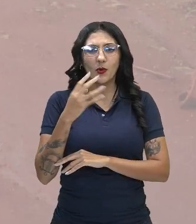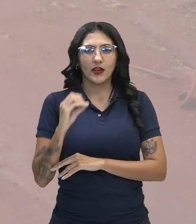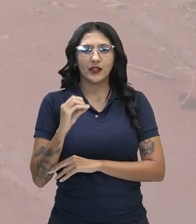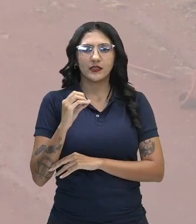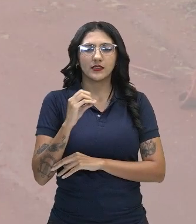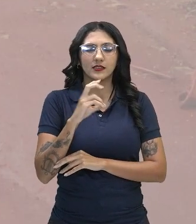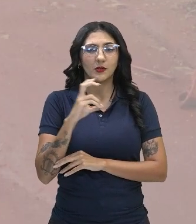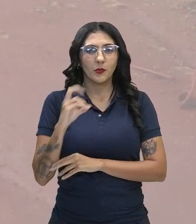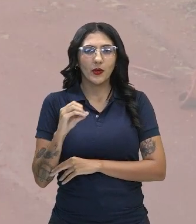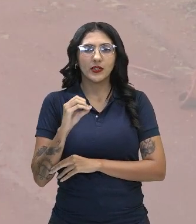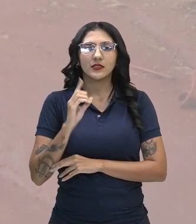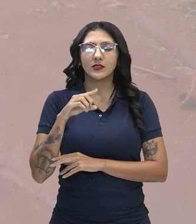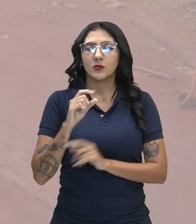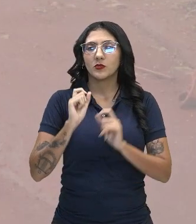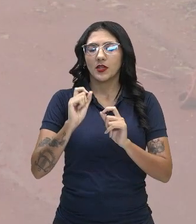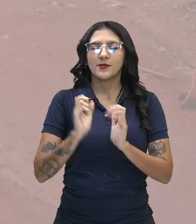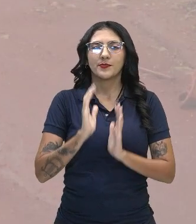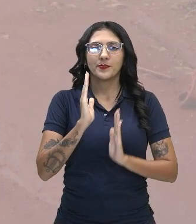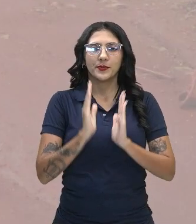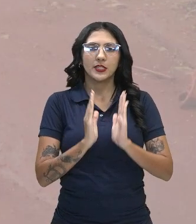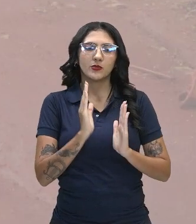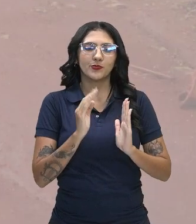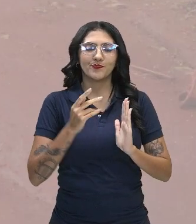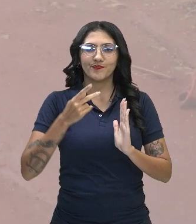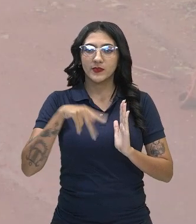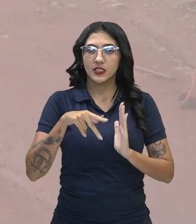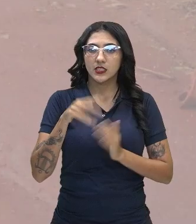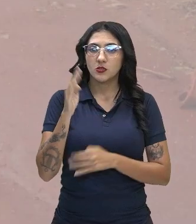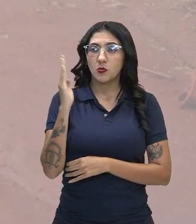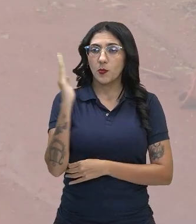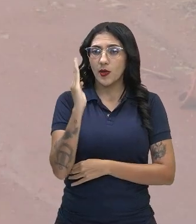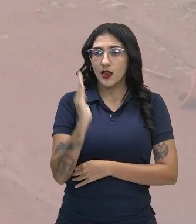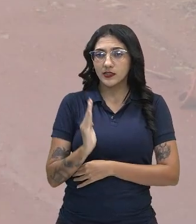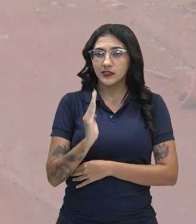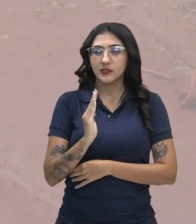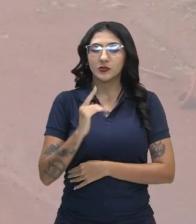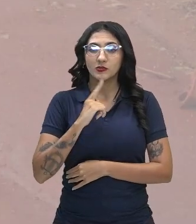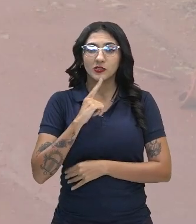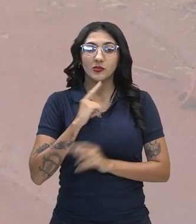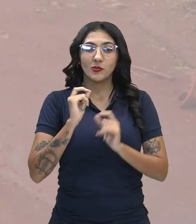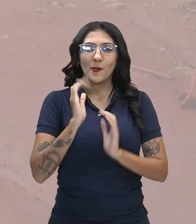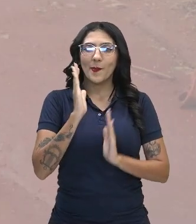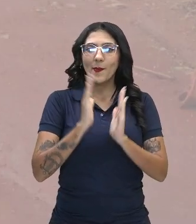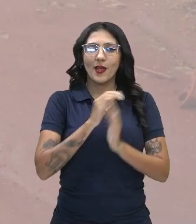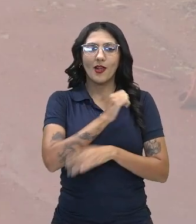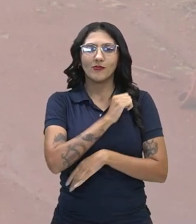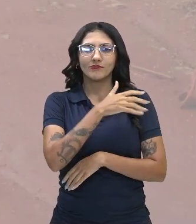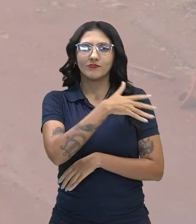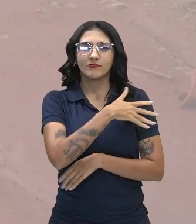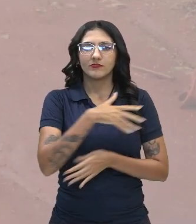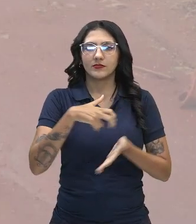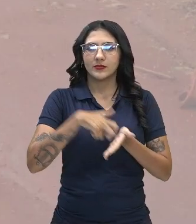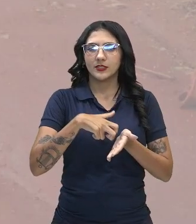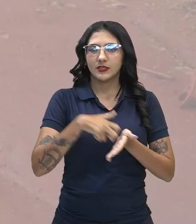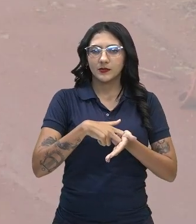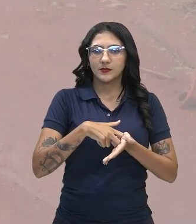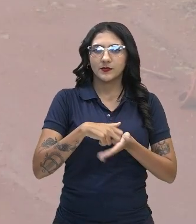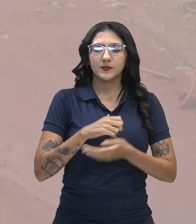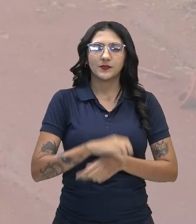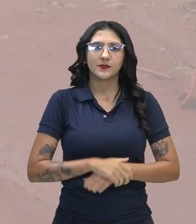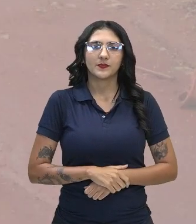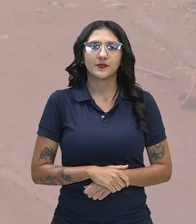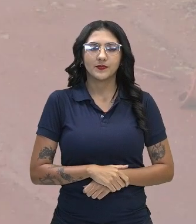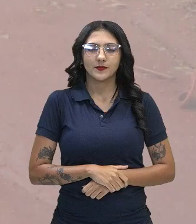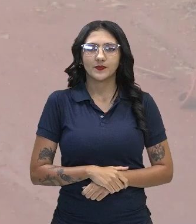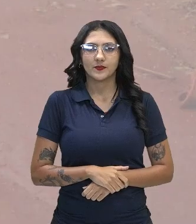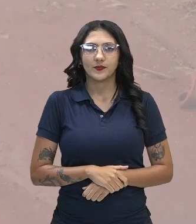de um período de Estado Novo, onde o Brasil vivia uma ditadura do governo de Getúlio Vargas. Então,